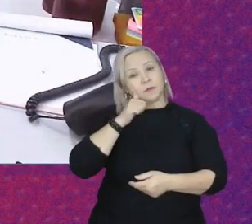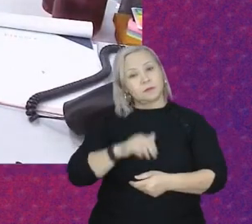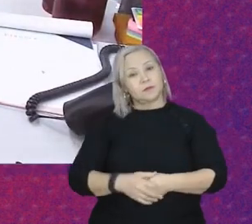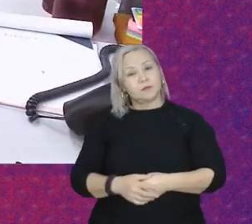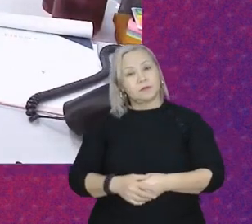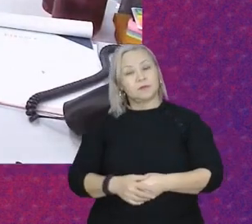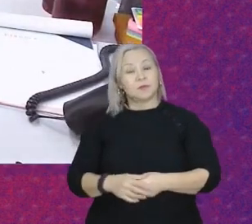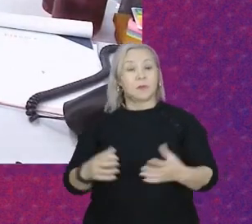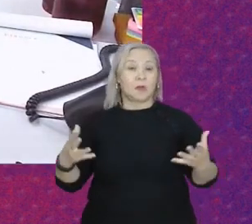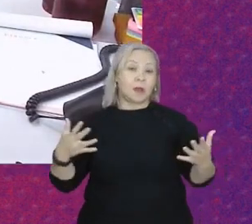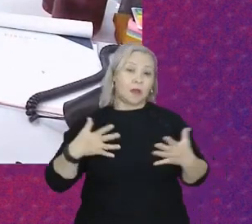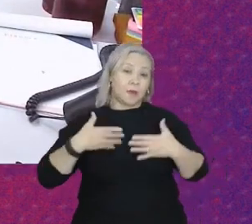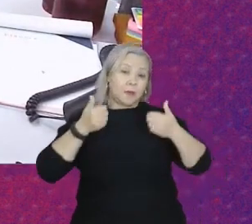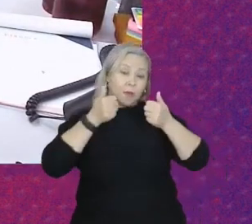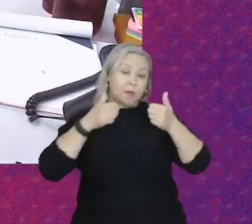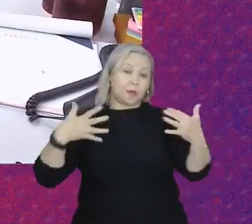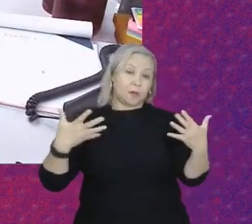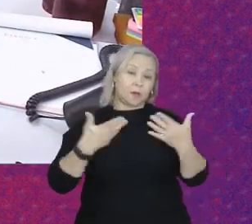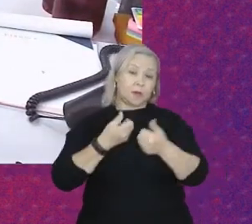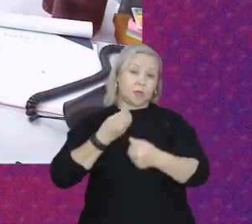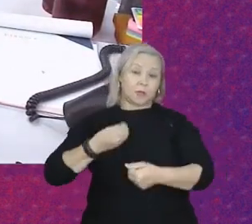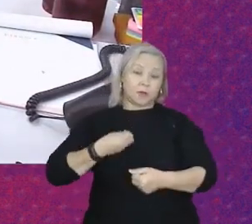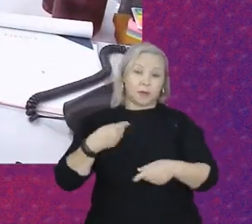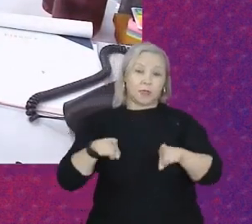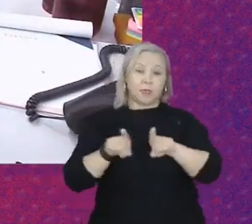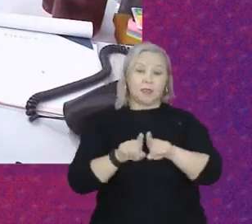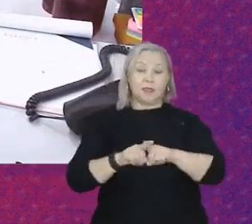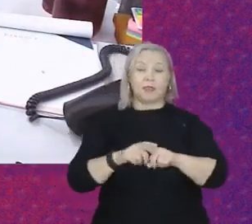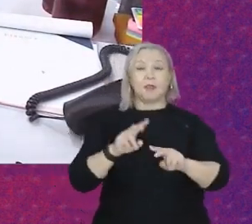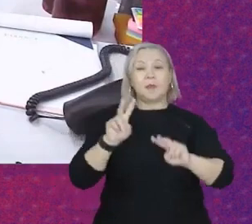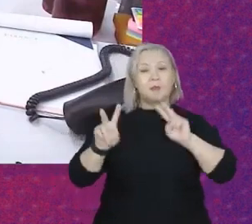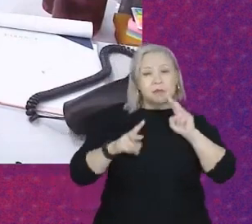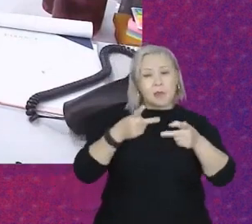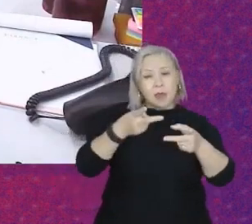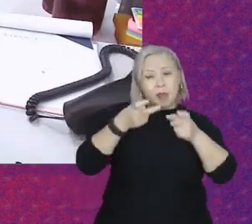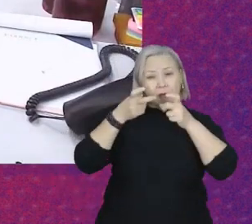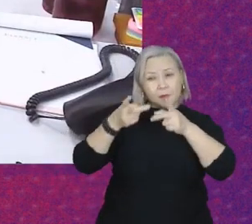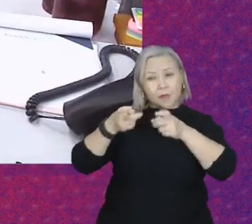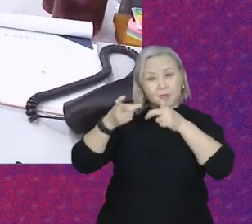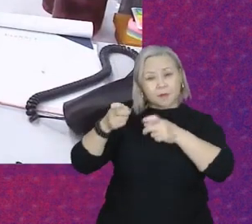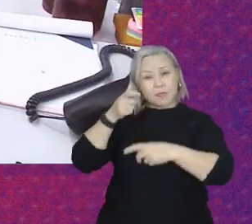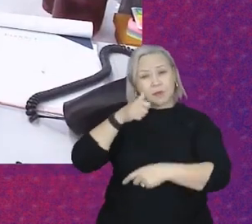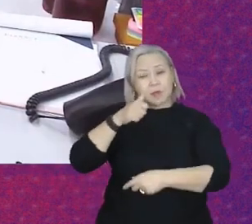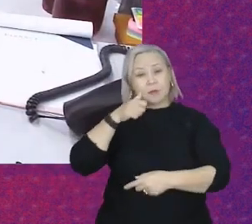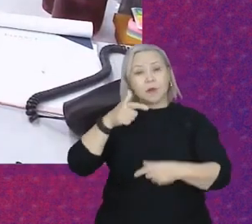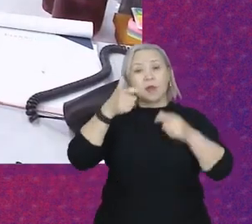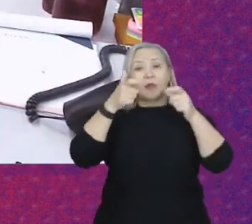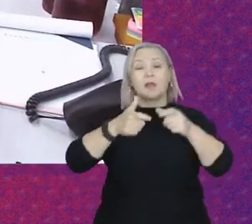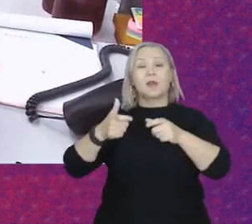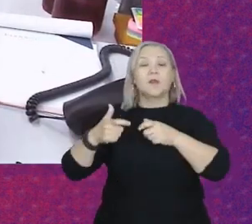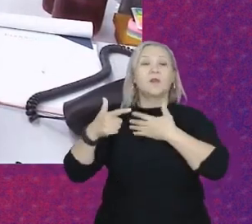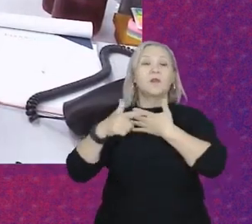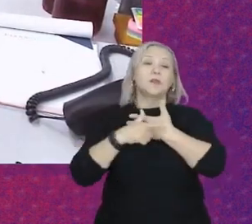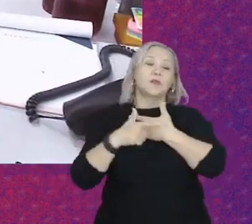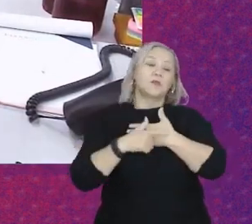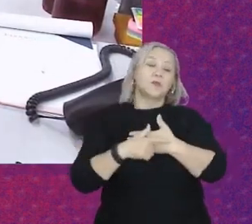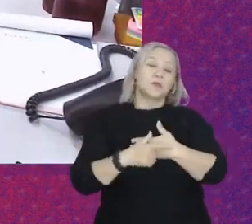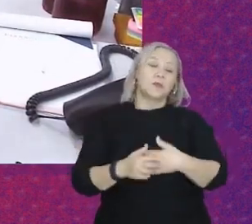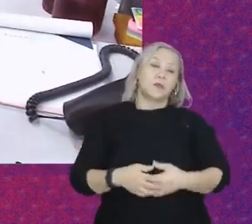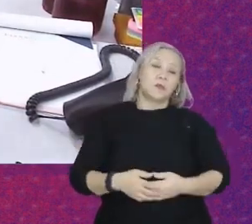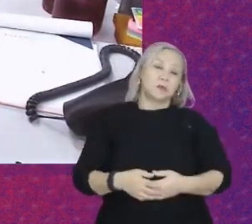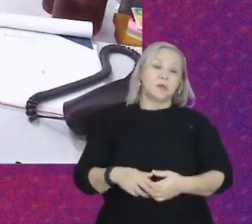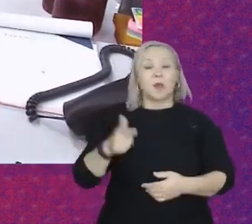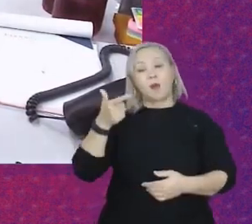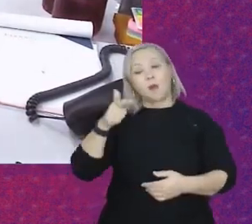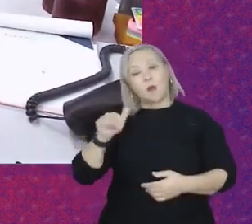melhoria da qualidade de vida e, inclusive, a visibilidade da mulher em outras funções para além, né,